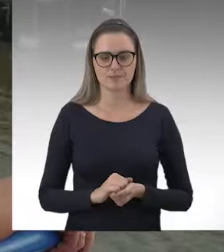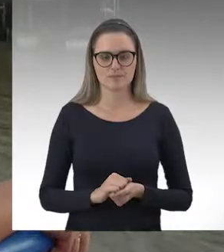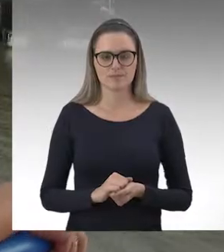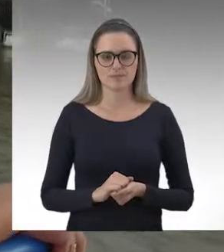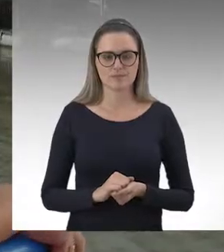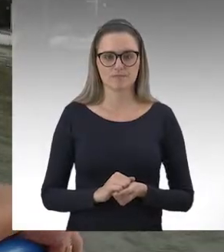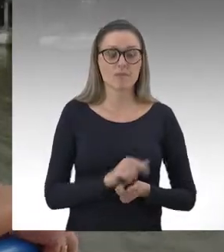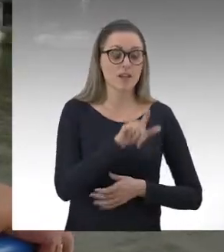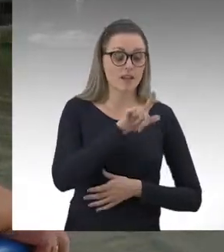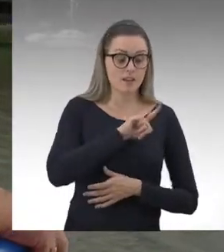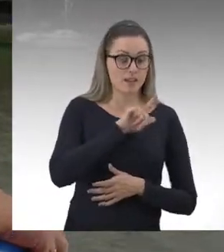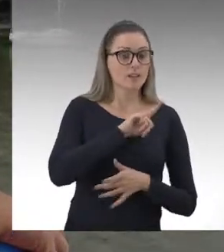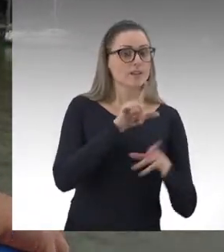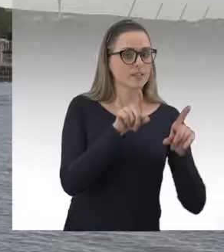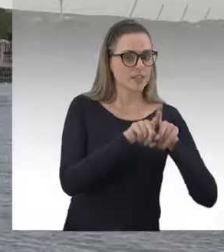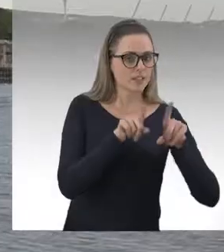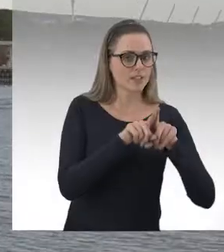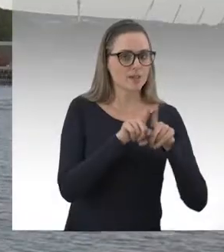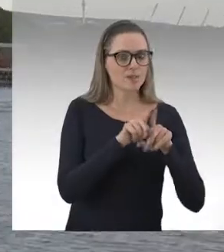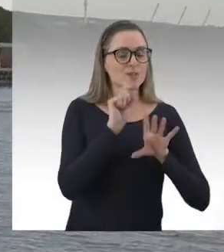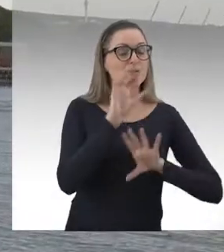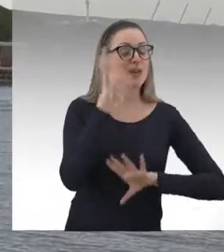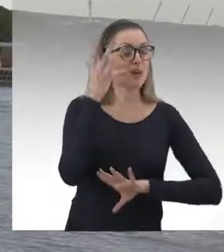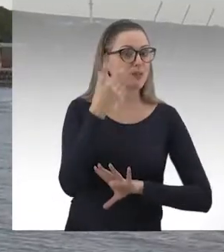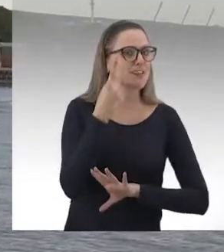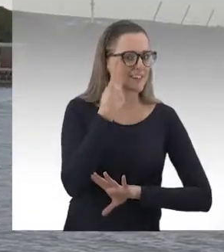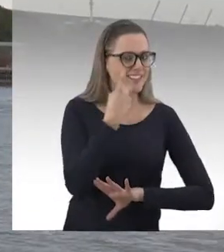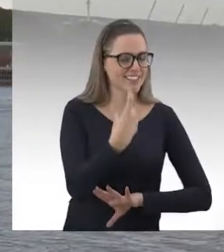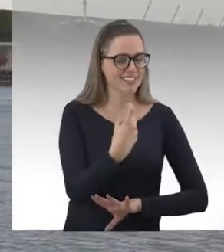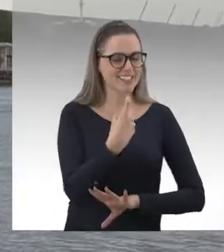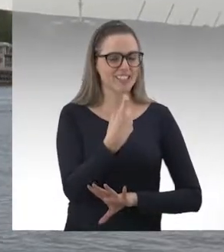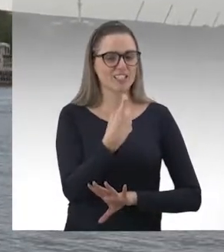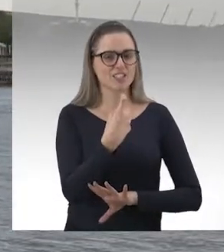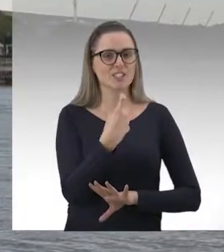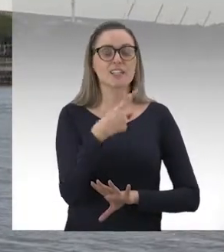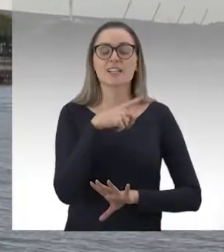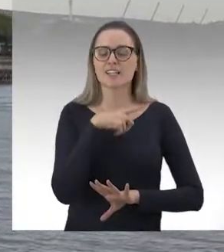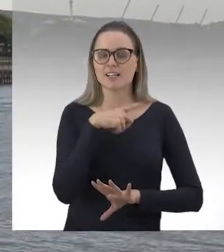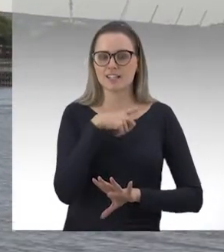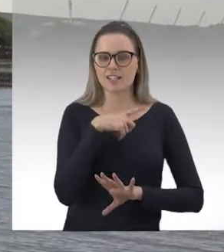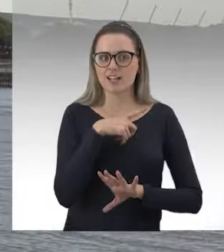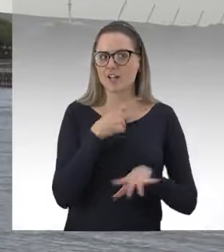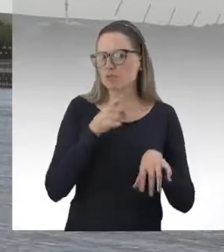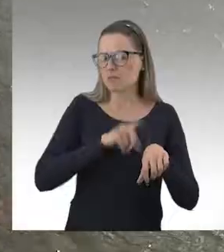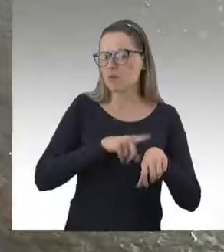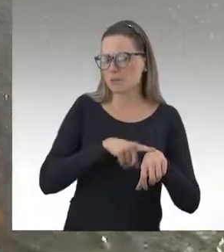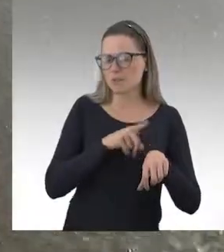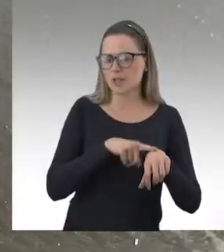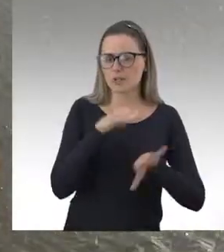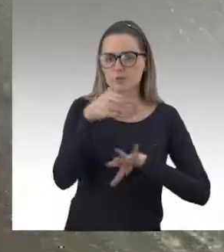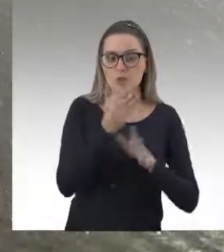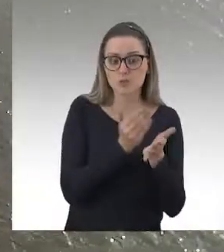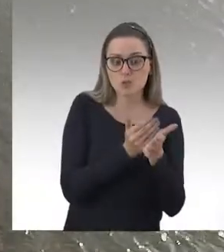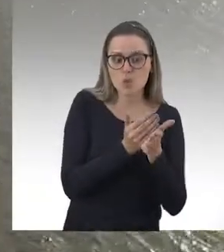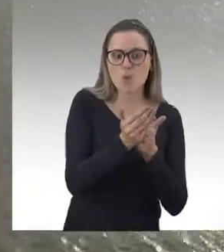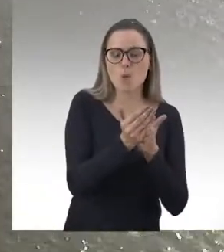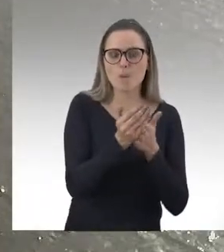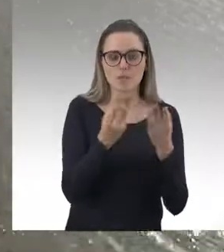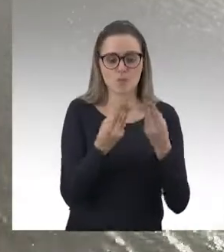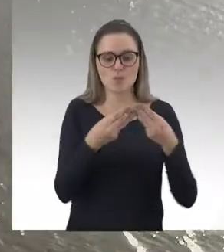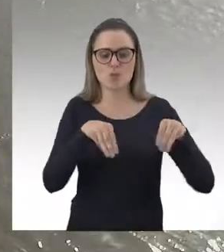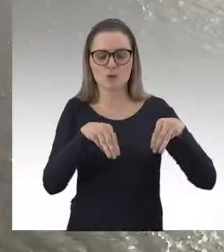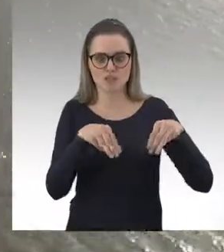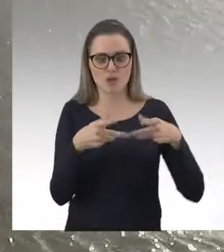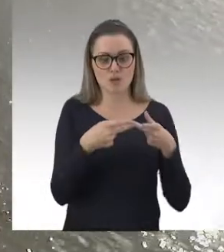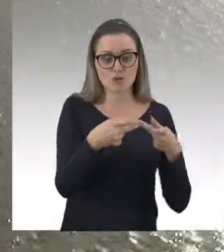Nós, inclusive, tivemos um episódio muito interessante, que no determinado momento, quando começamos com o Museu